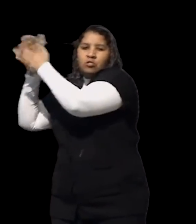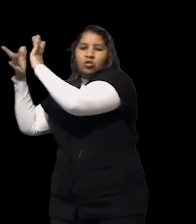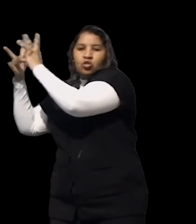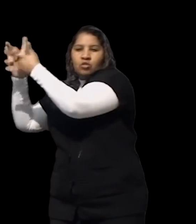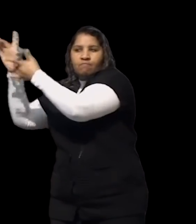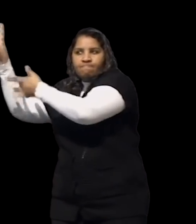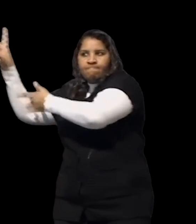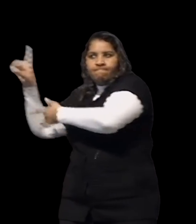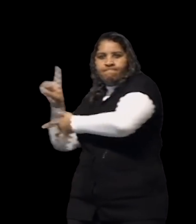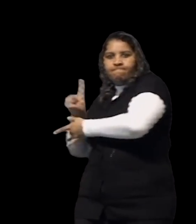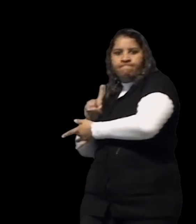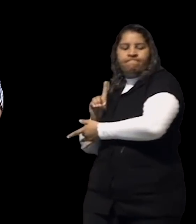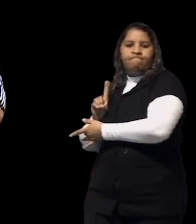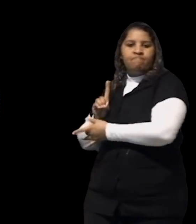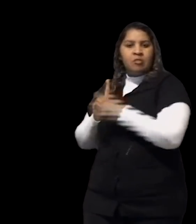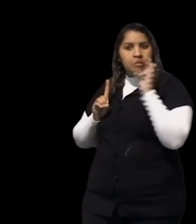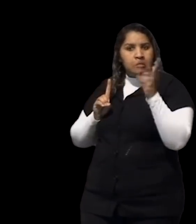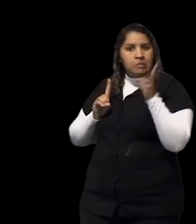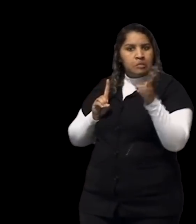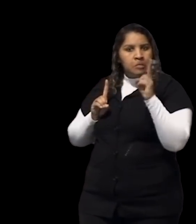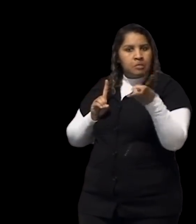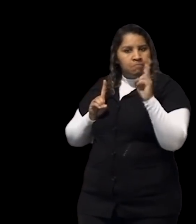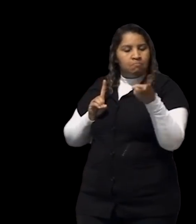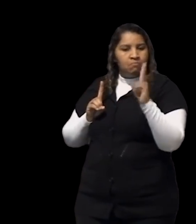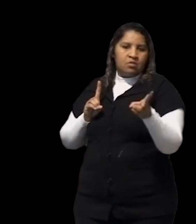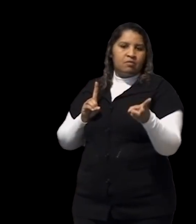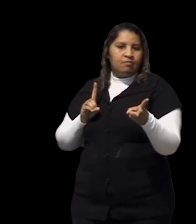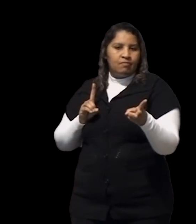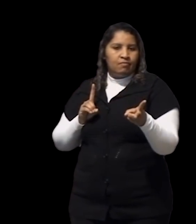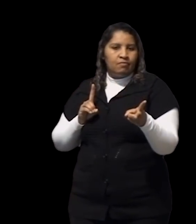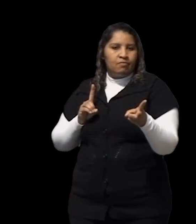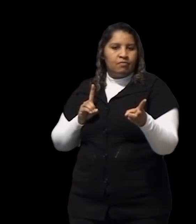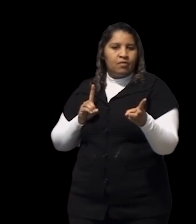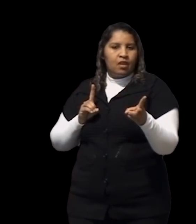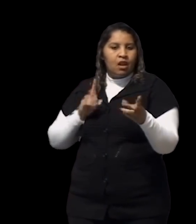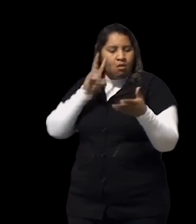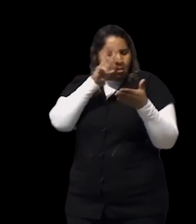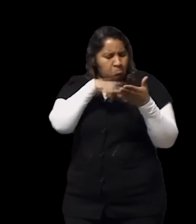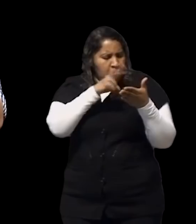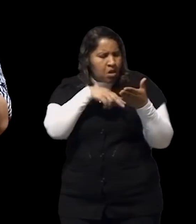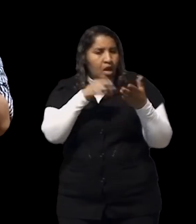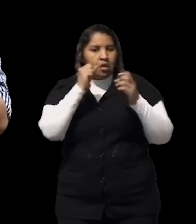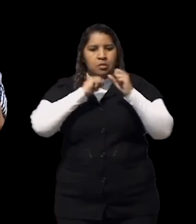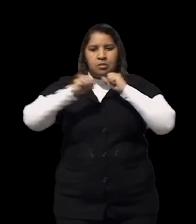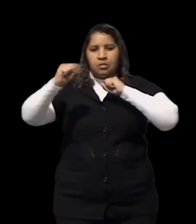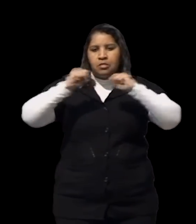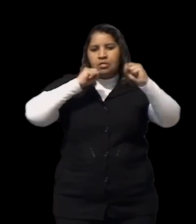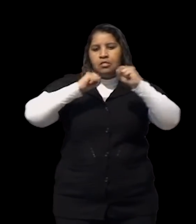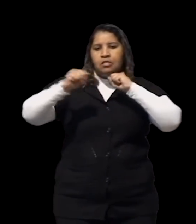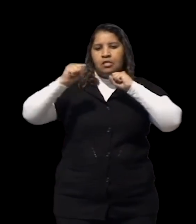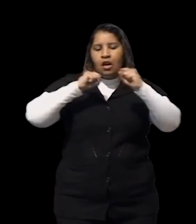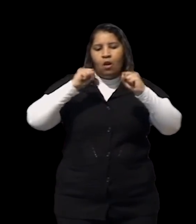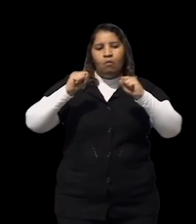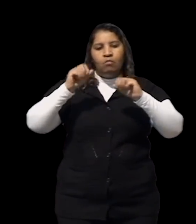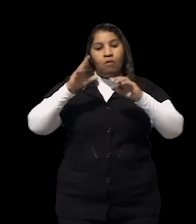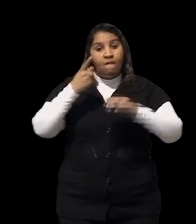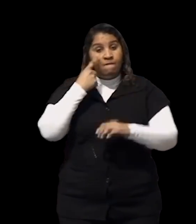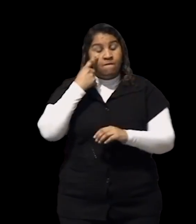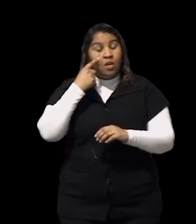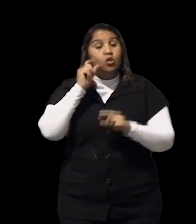percebe quando eu quando eu lei os saldos que diz assim como os montes estão em volta de Jerusalém